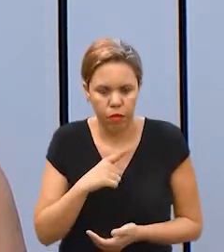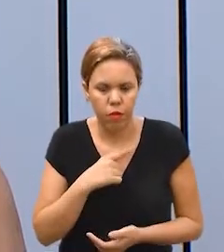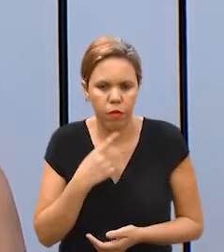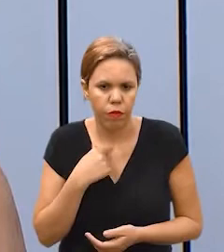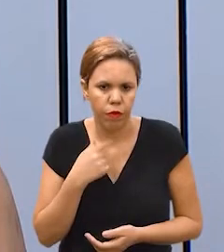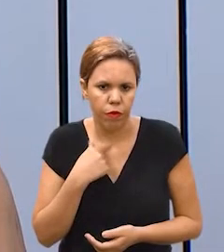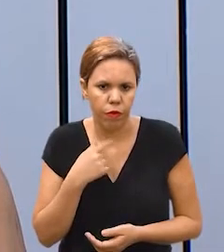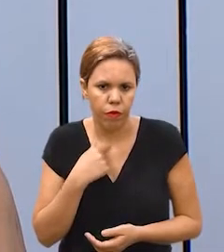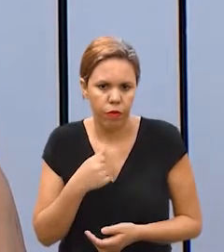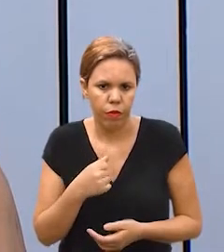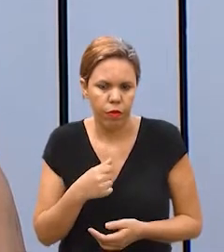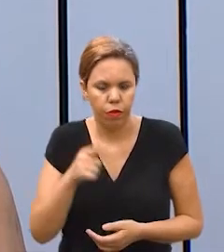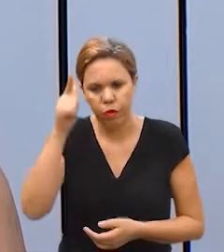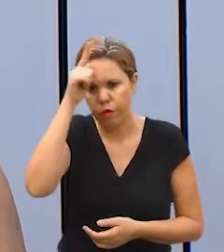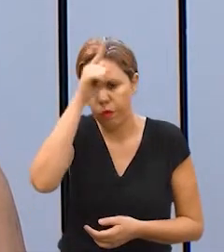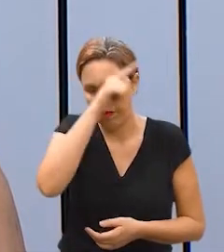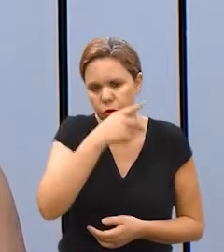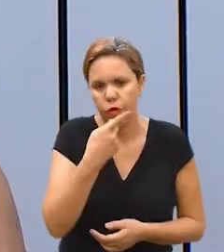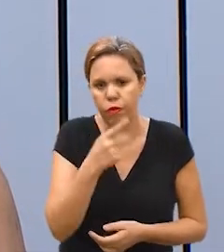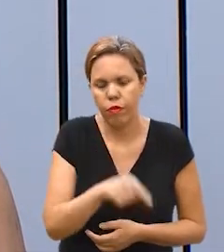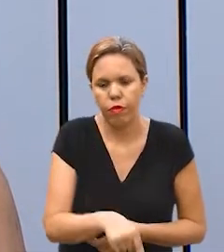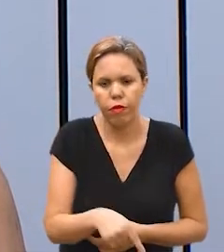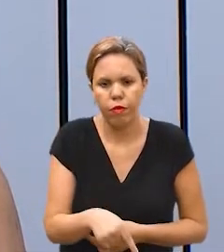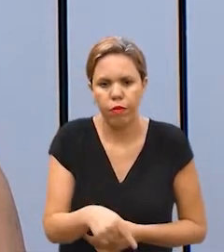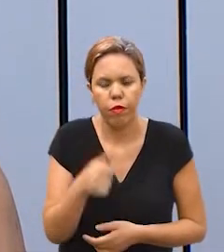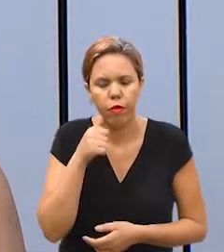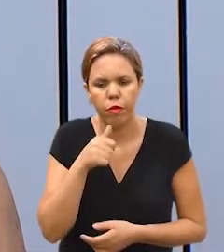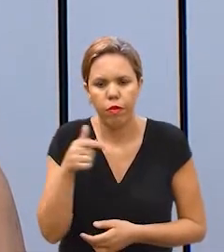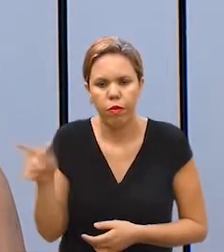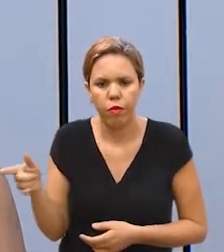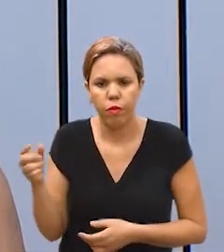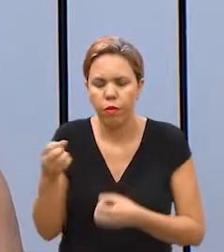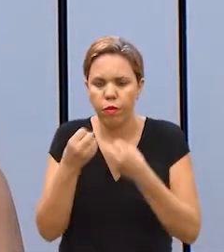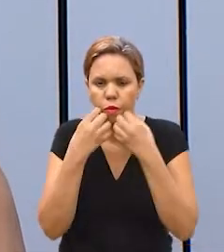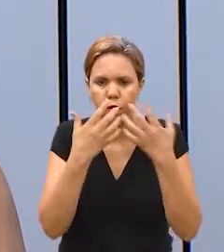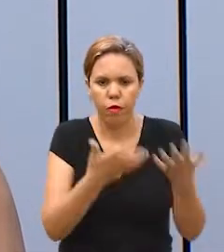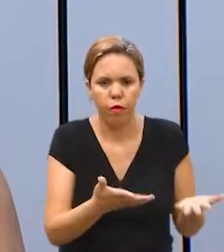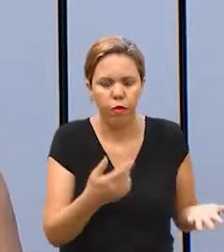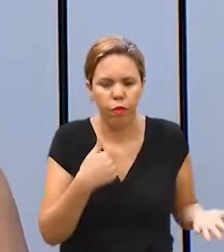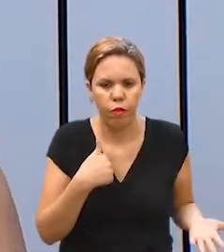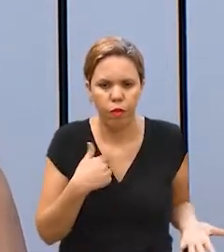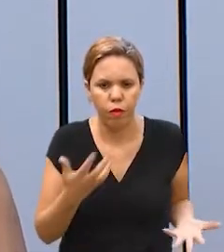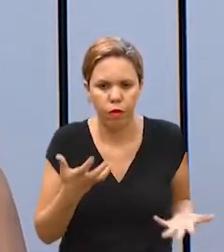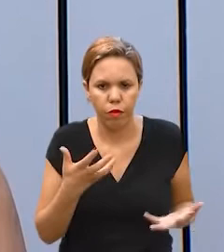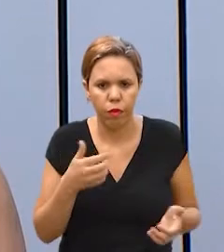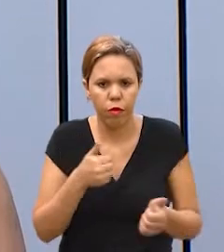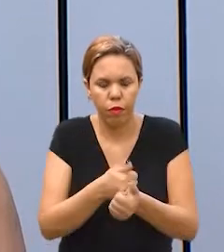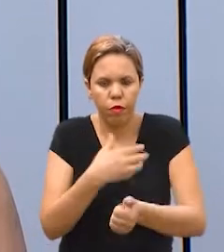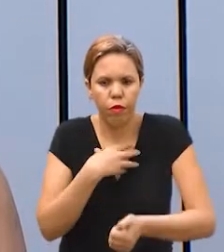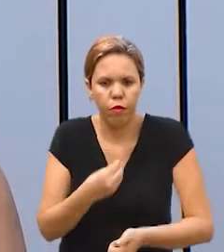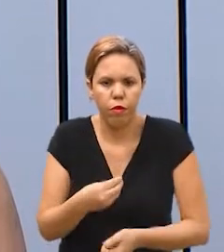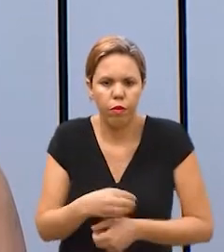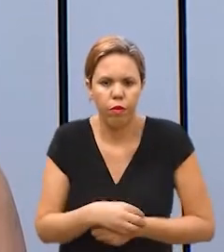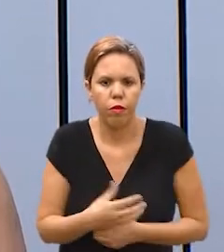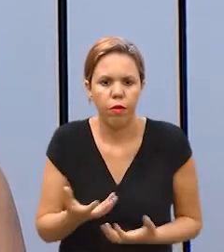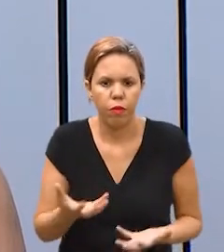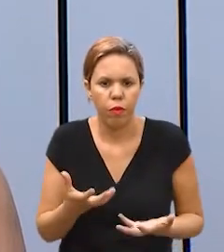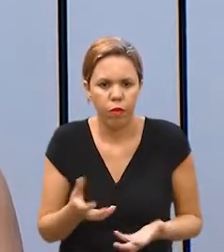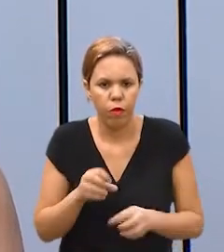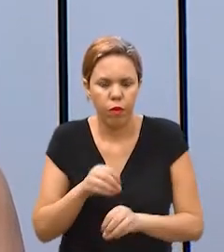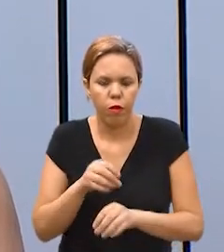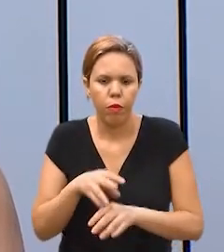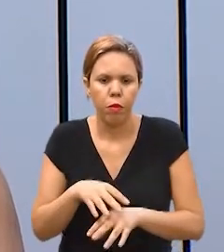Existe a vontade, o Gustavo comentou de uma senhora que deu um depoimento, falando, olha, eu queria acompanhar meu filho, eu